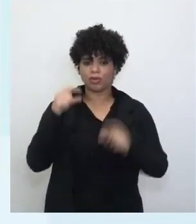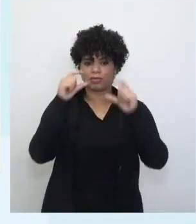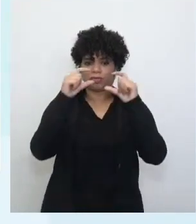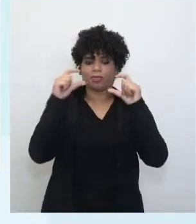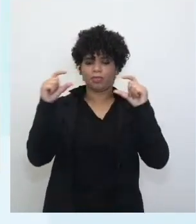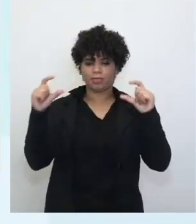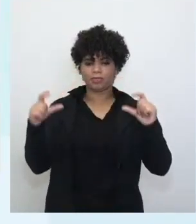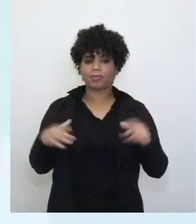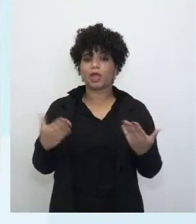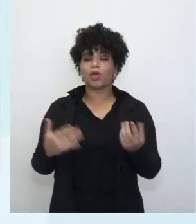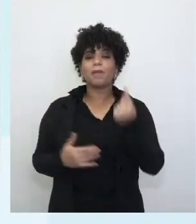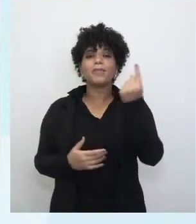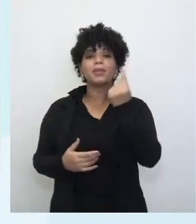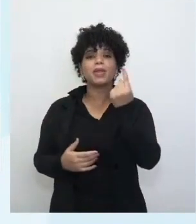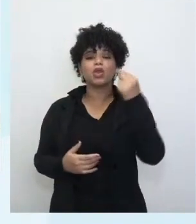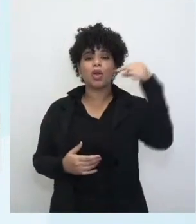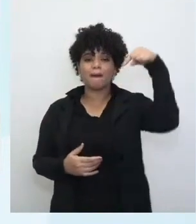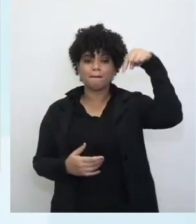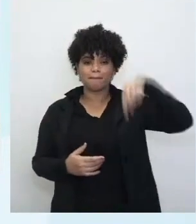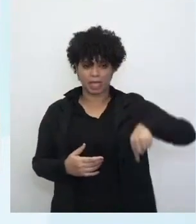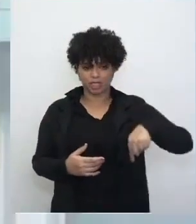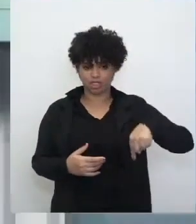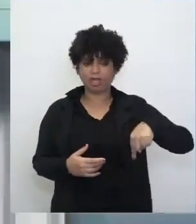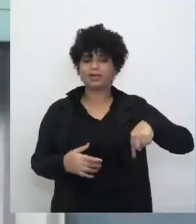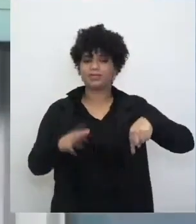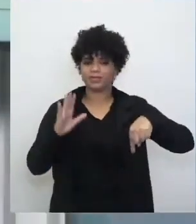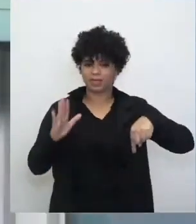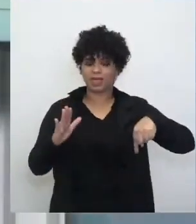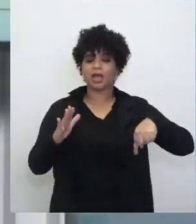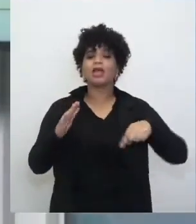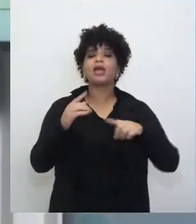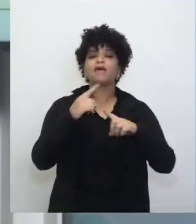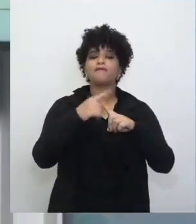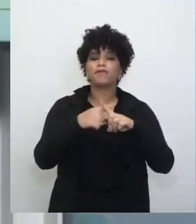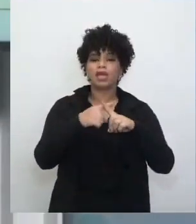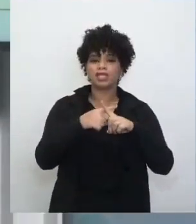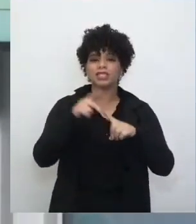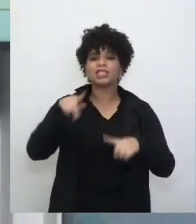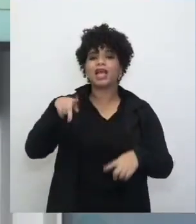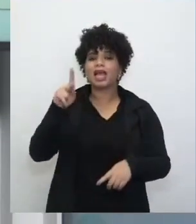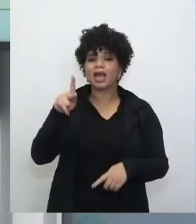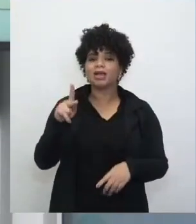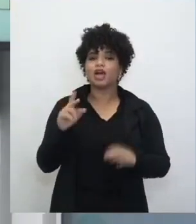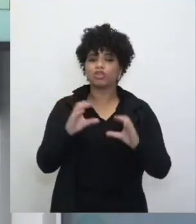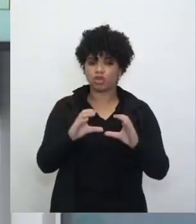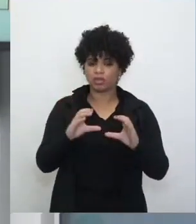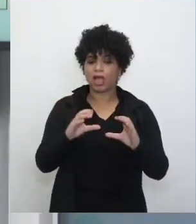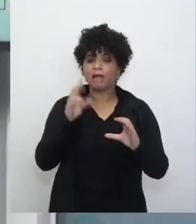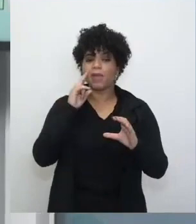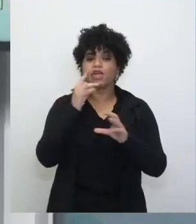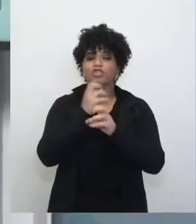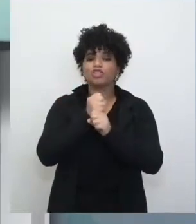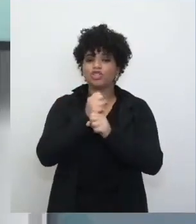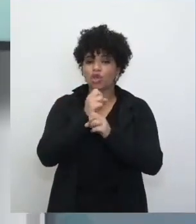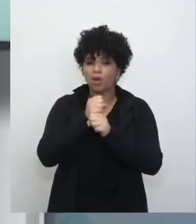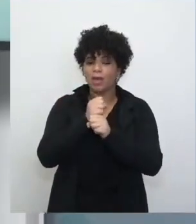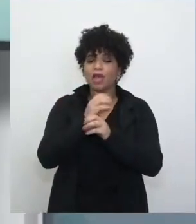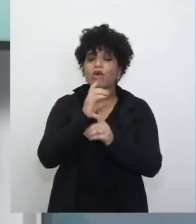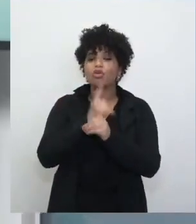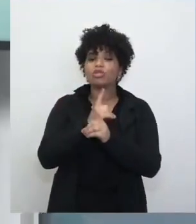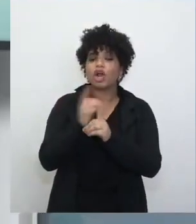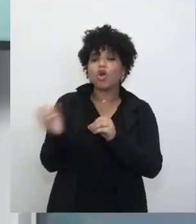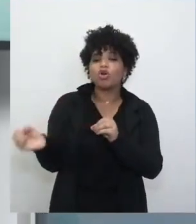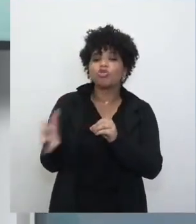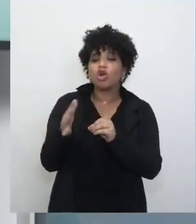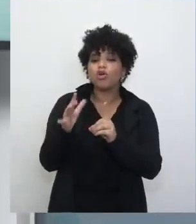Vou abaixar o primeiro coeficiente, peguei ele, multiplico pelo k, anoto ali do lado para somar, descobri um novo